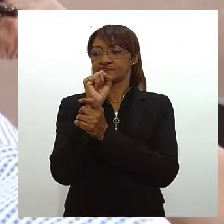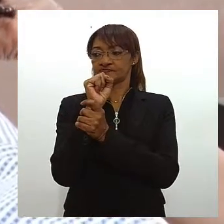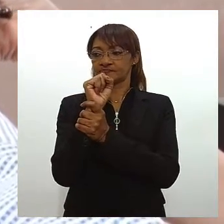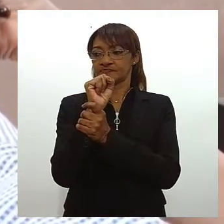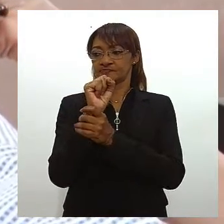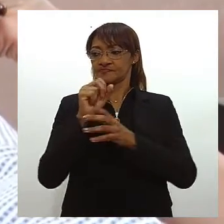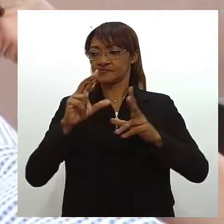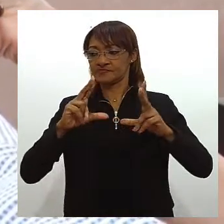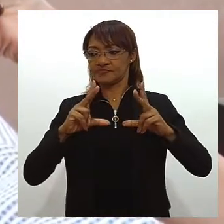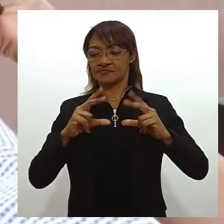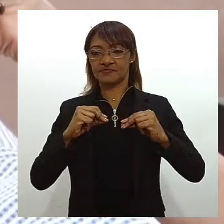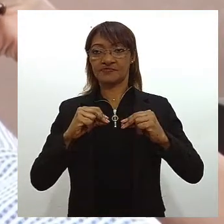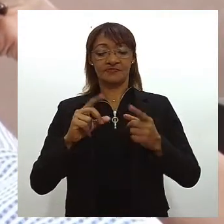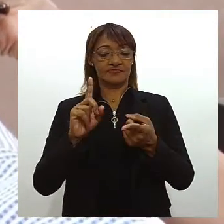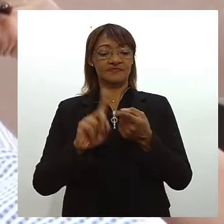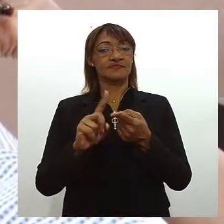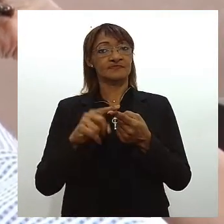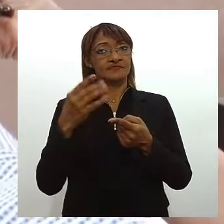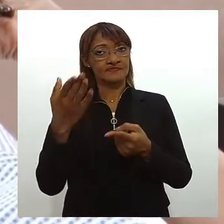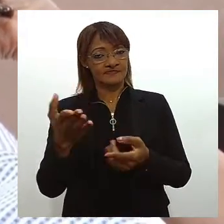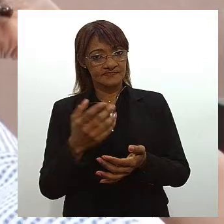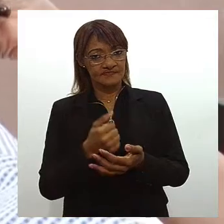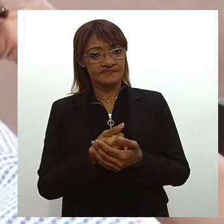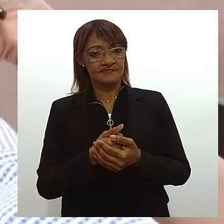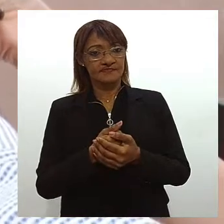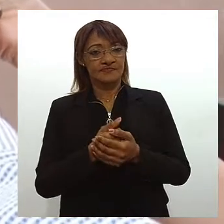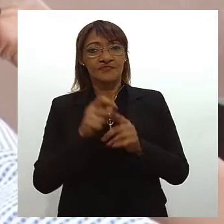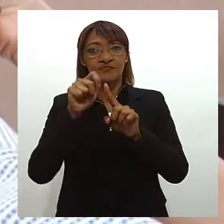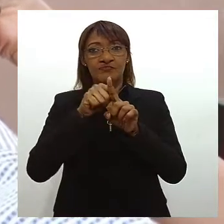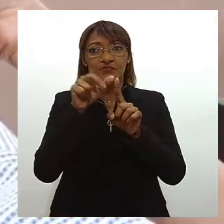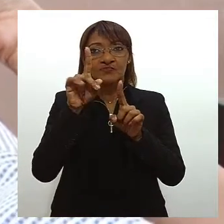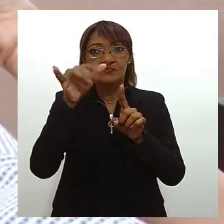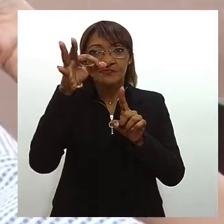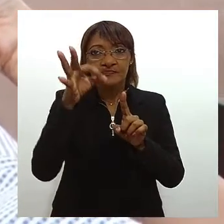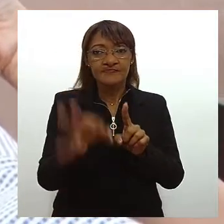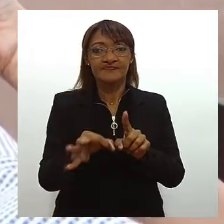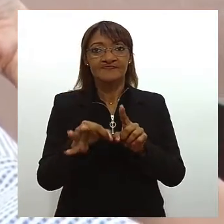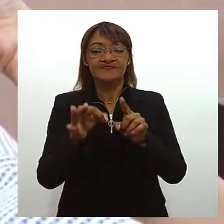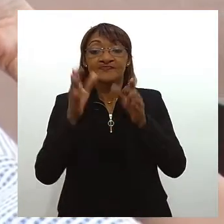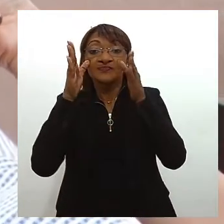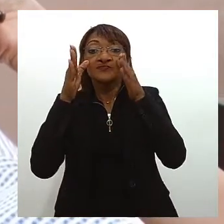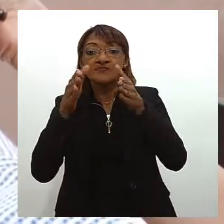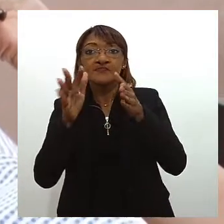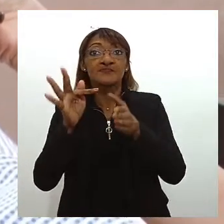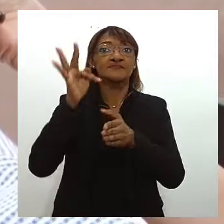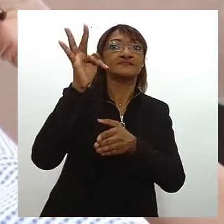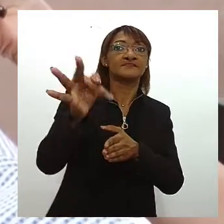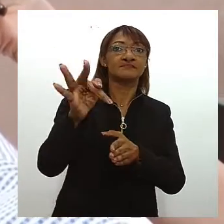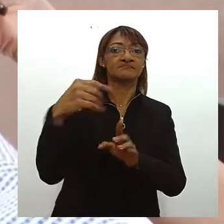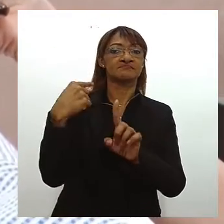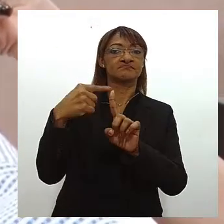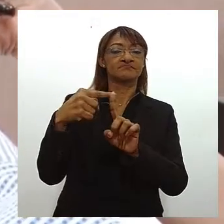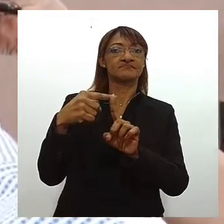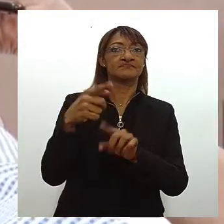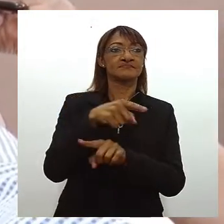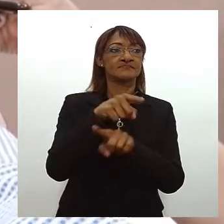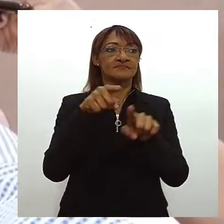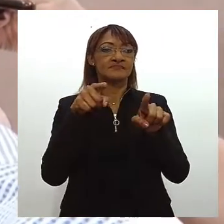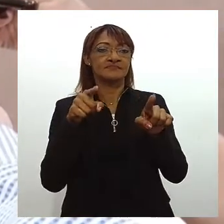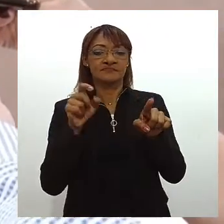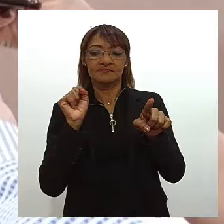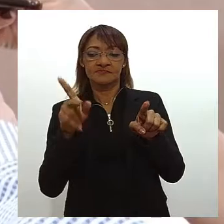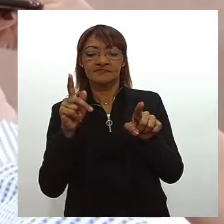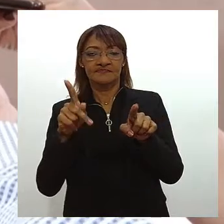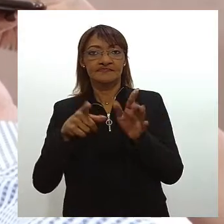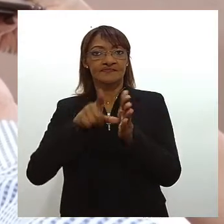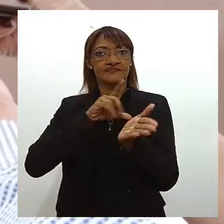recebimentos, estão recebendo dentro do mês e têm uma visão de futuro positiva, ou seja, quem contribuiu irá